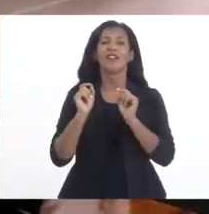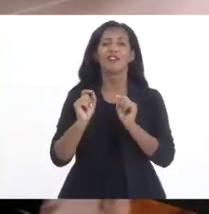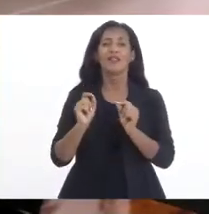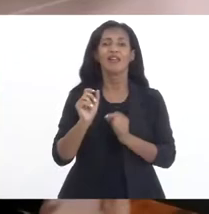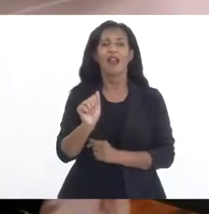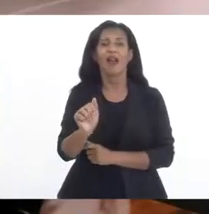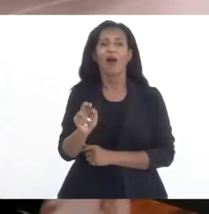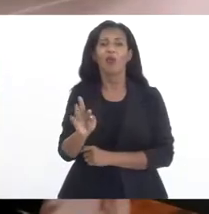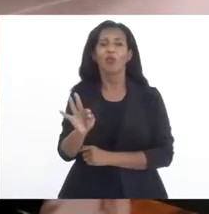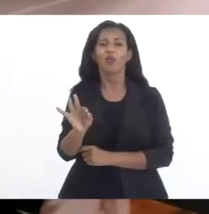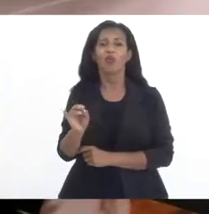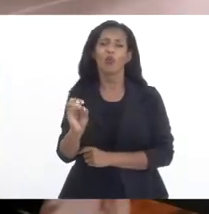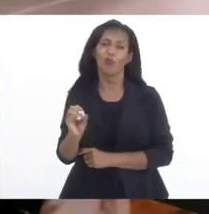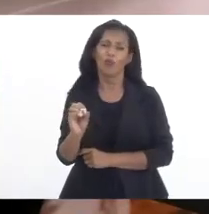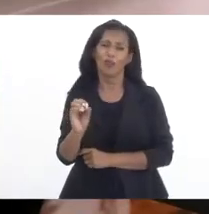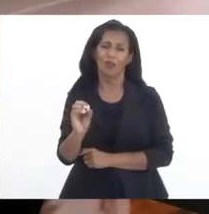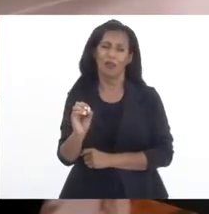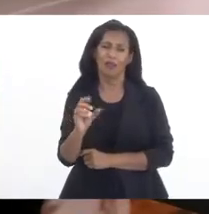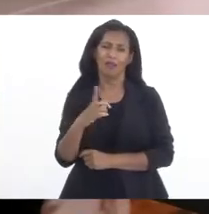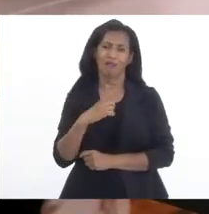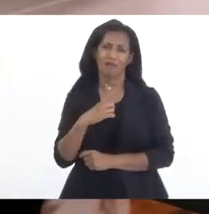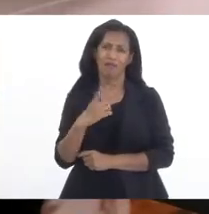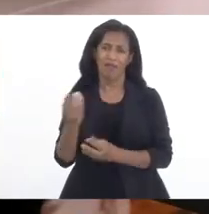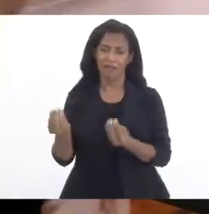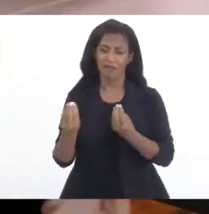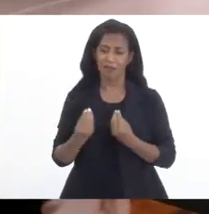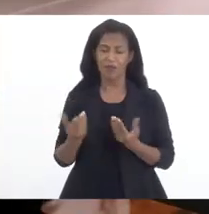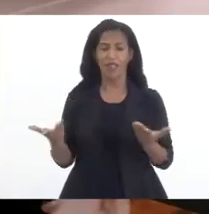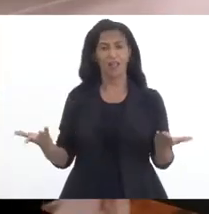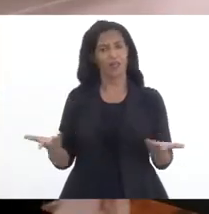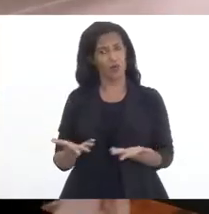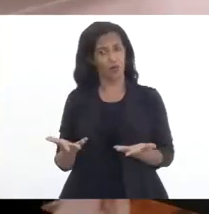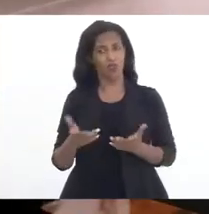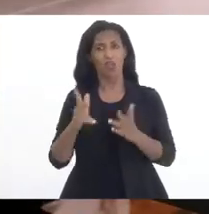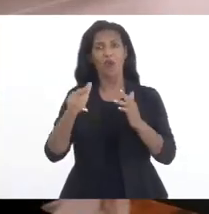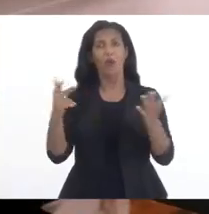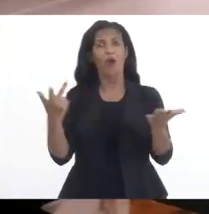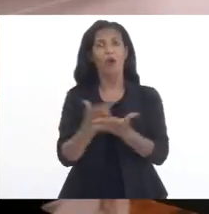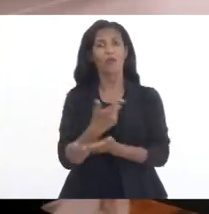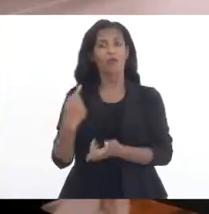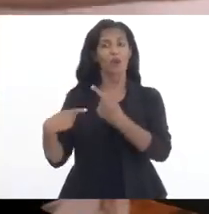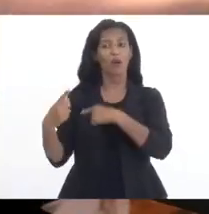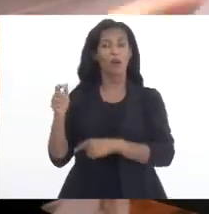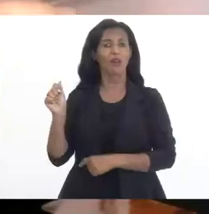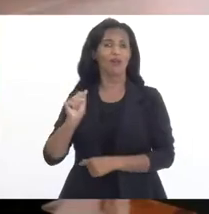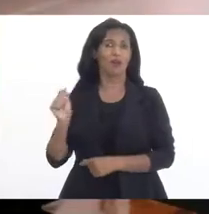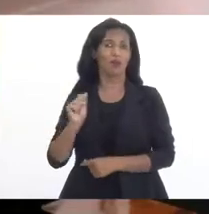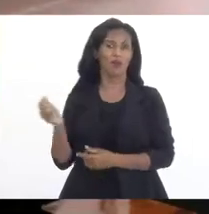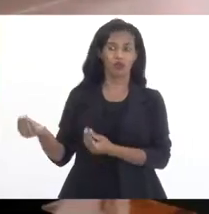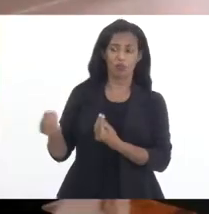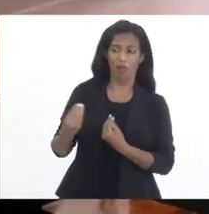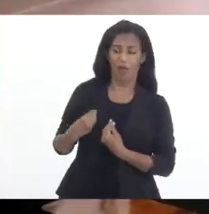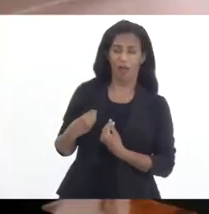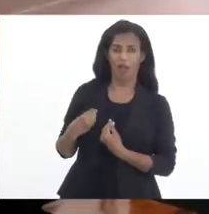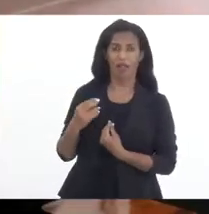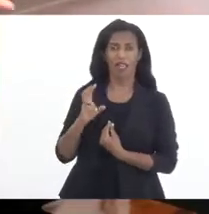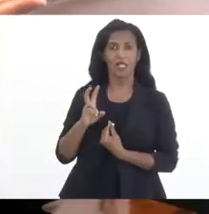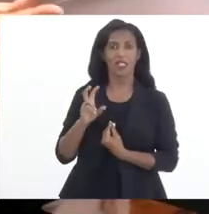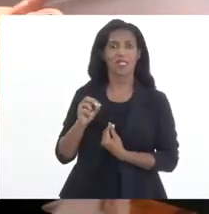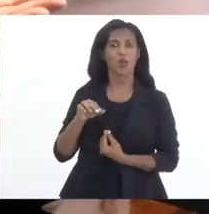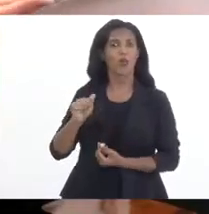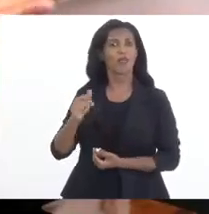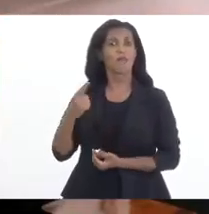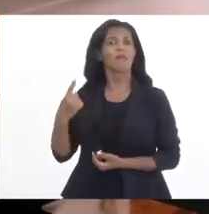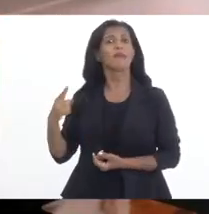autonomia a UESO tem se... Se me derem hoje, sei como aconteceu agora em agosto, me oferecendo 50